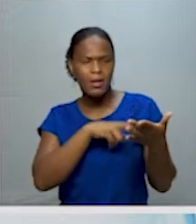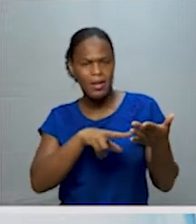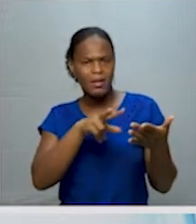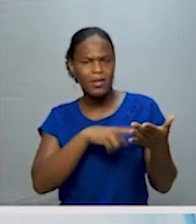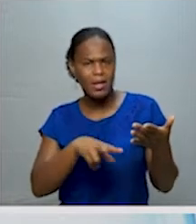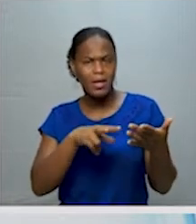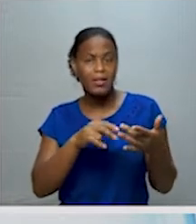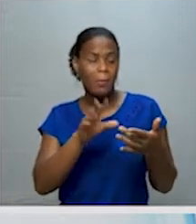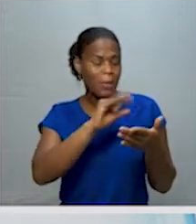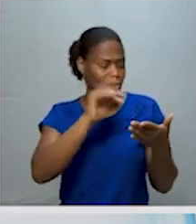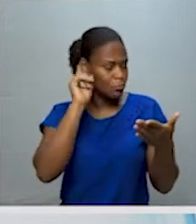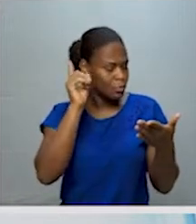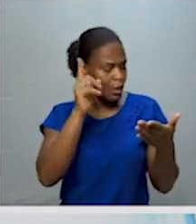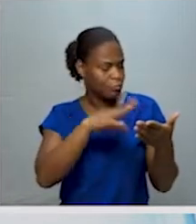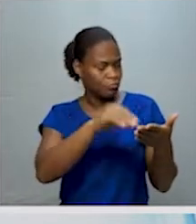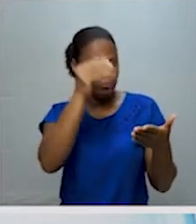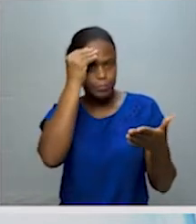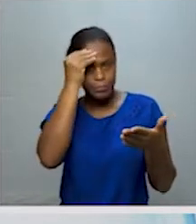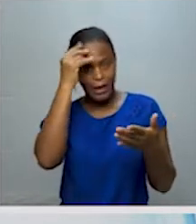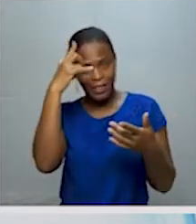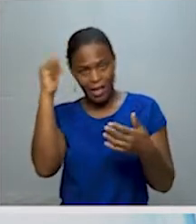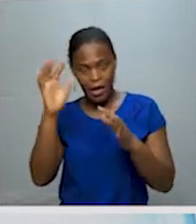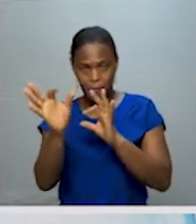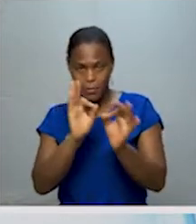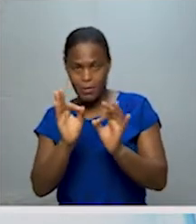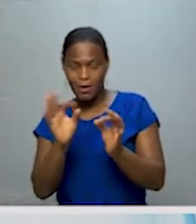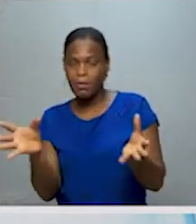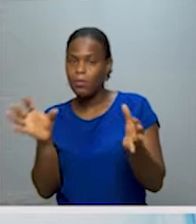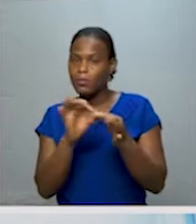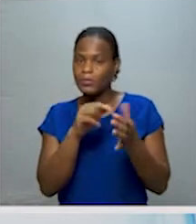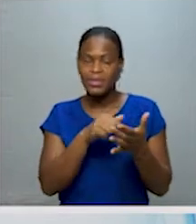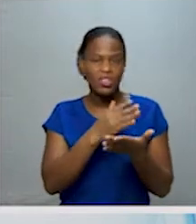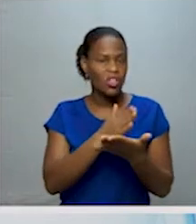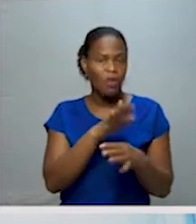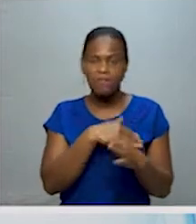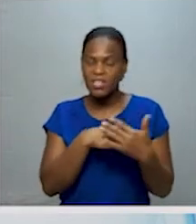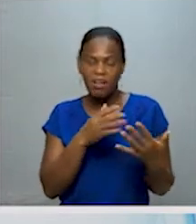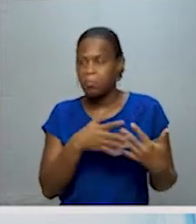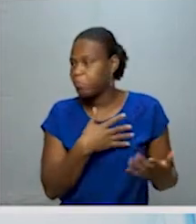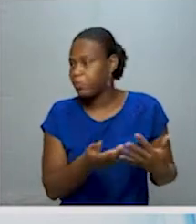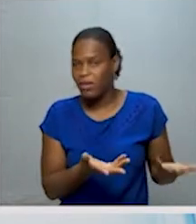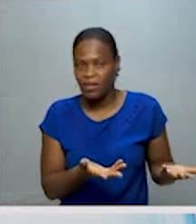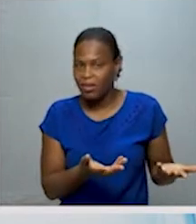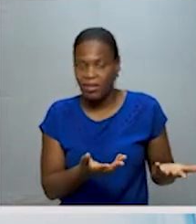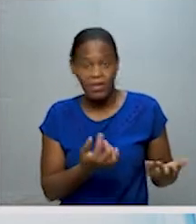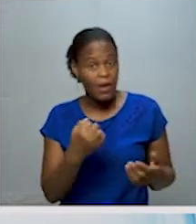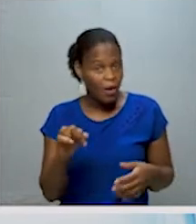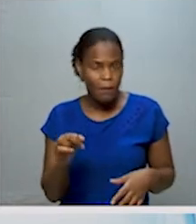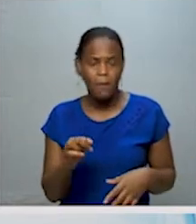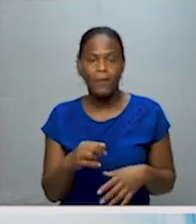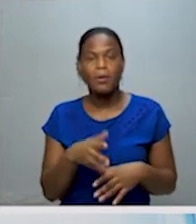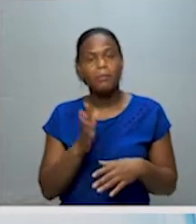coisa, tirar o essencial e fundamentar a nossa ideia, complementar a nossa... Não é só por fazer, ou fazer por fazer,